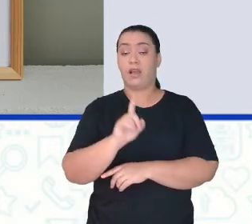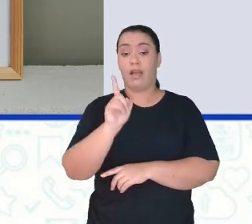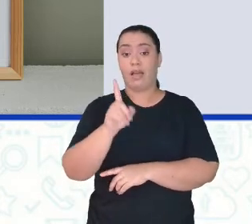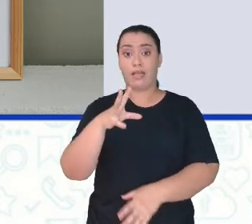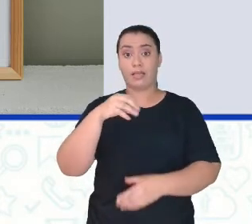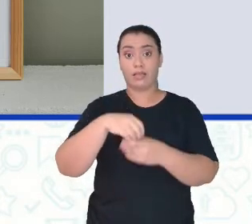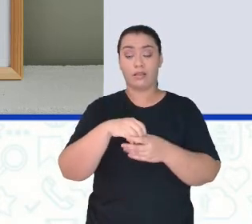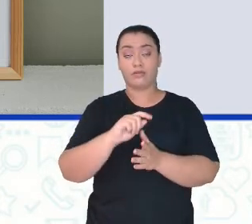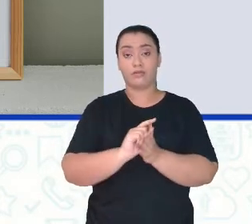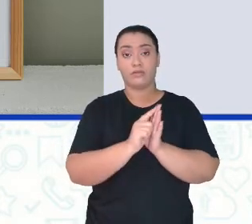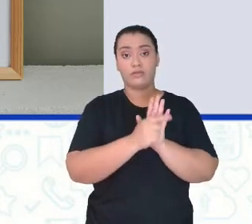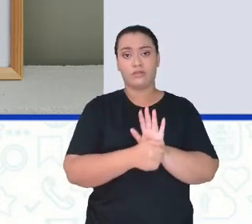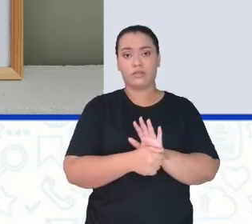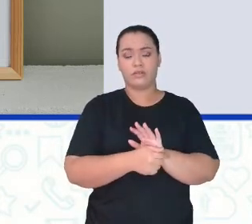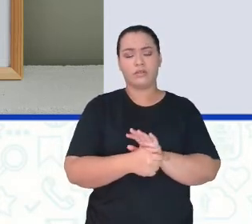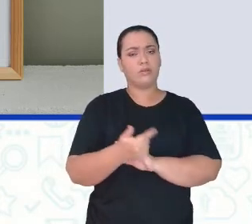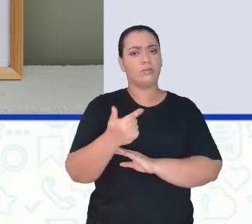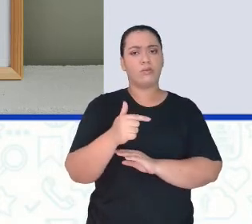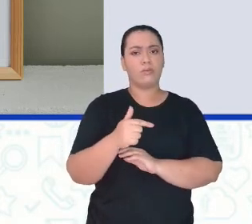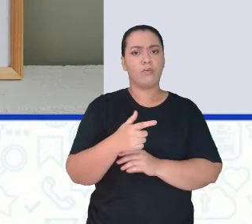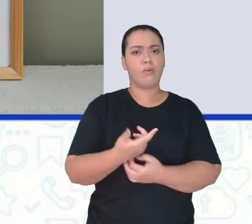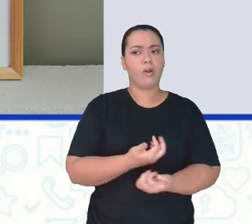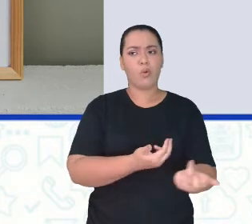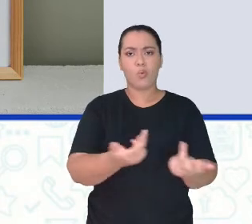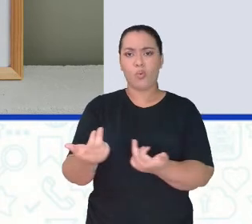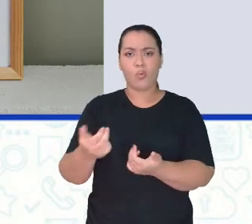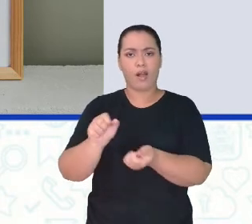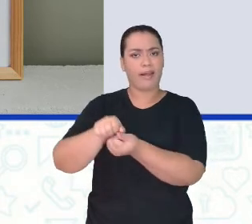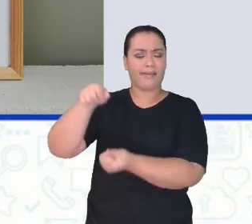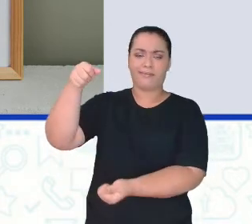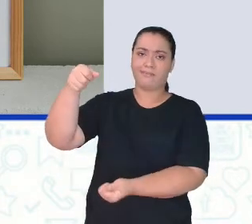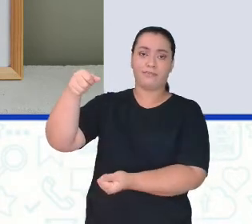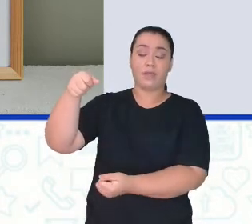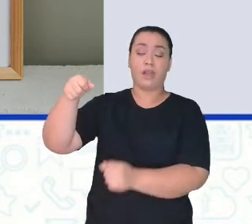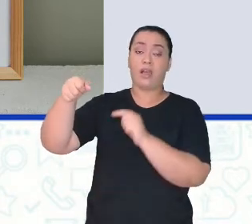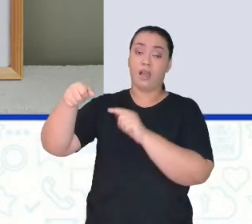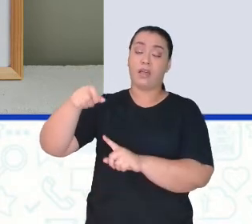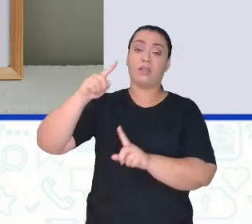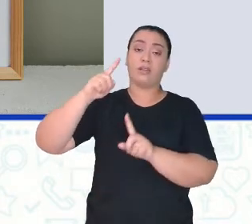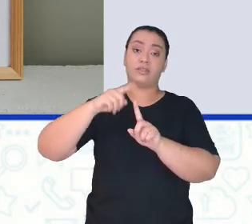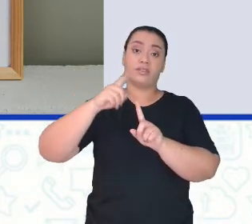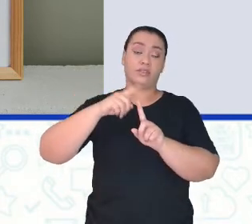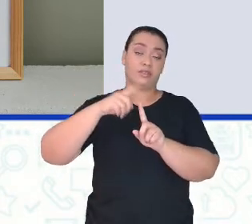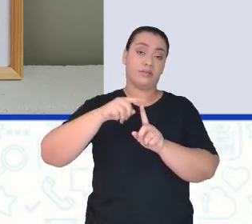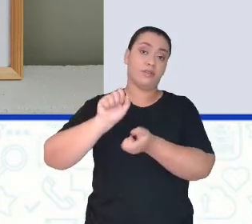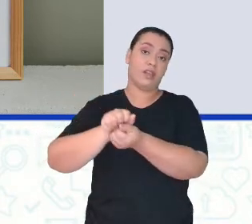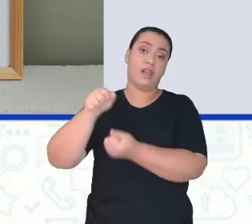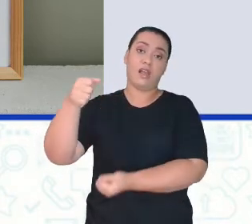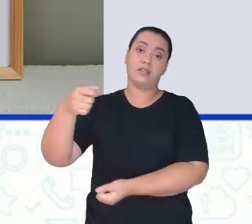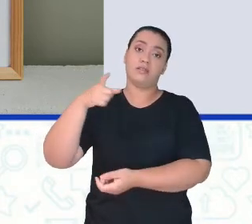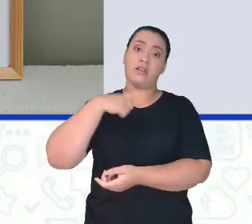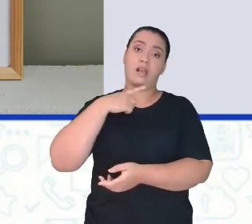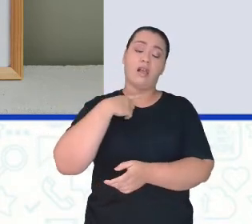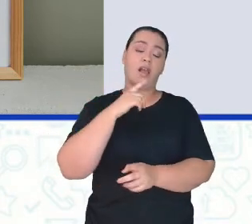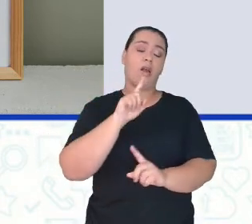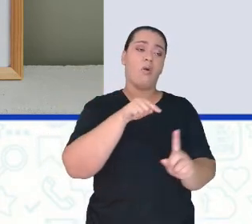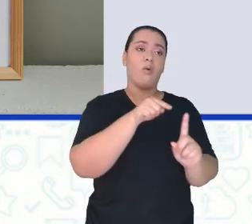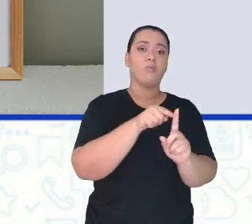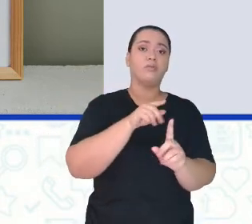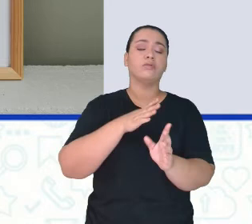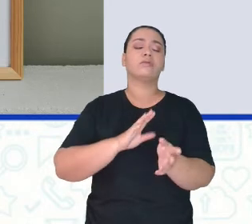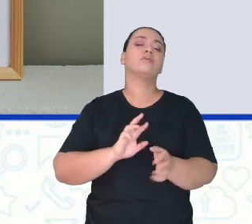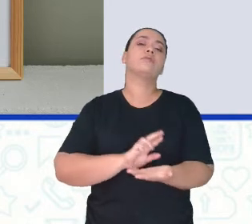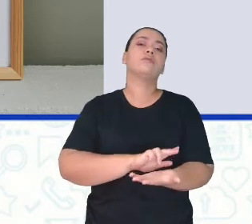gênero, a gente não tem o mesmo tipo de cartaz. Por quê? Porque o cartaz, o tipo de cartaz vai servir para a comunicação, ele vai